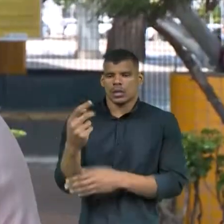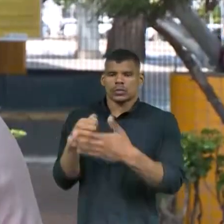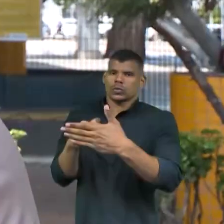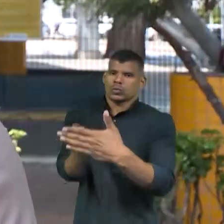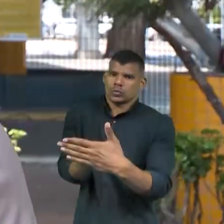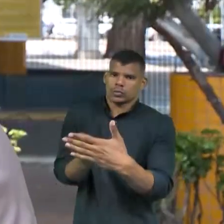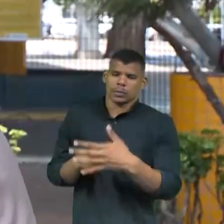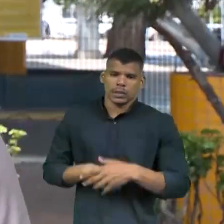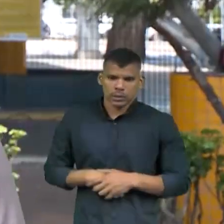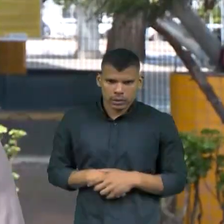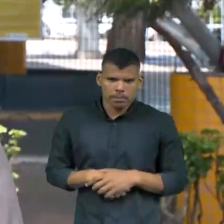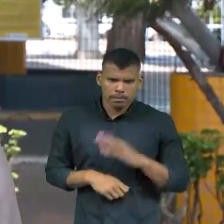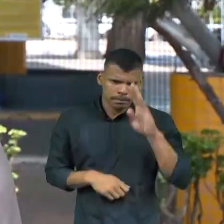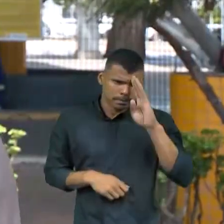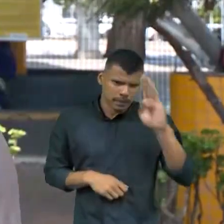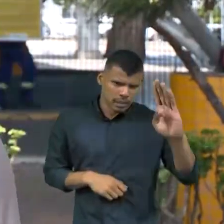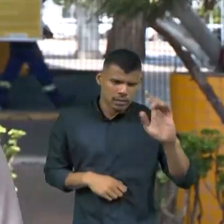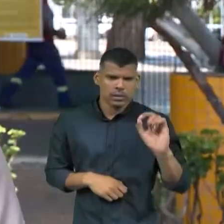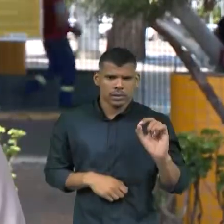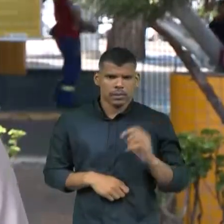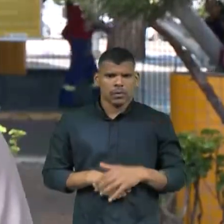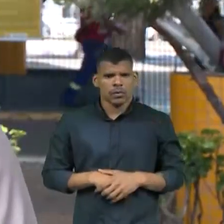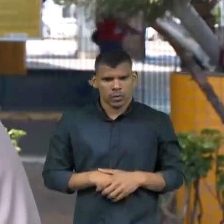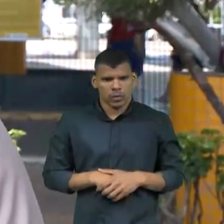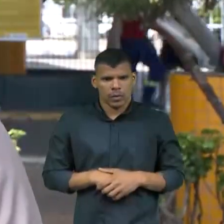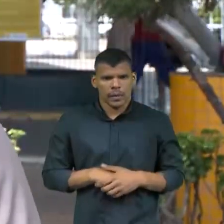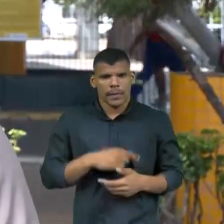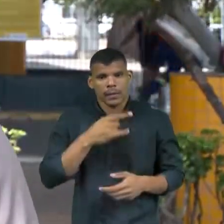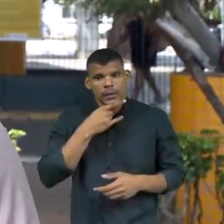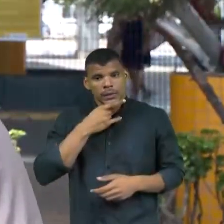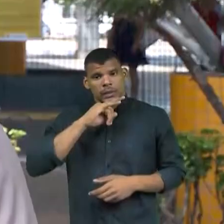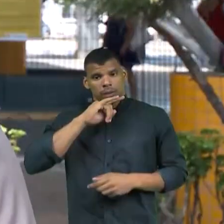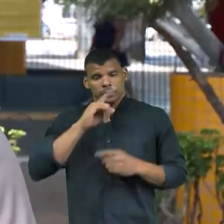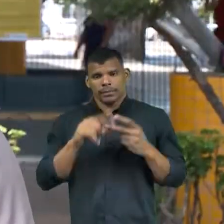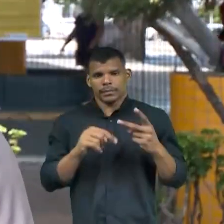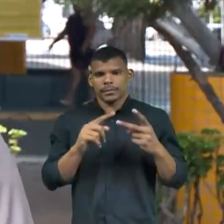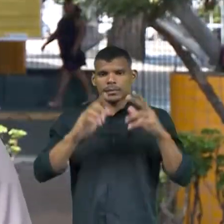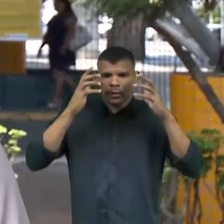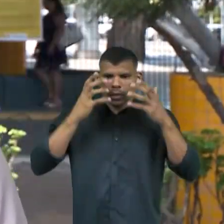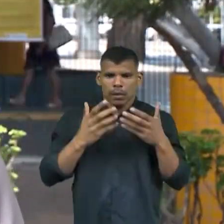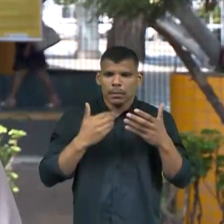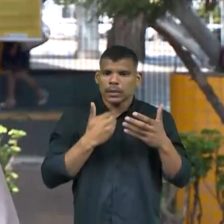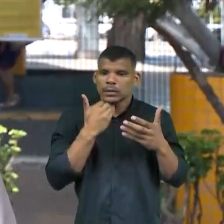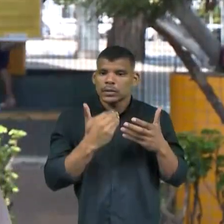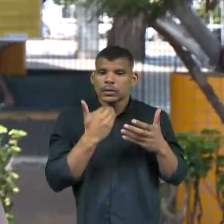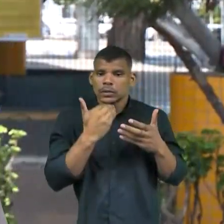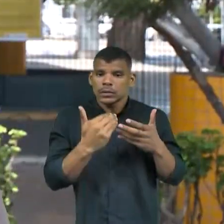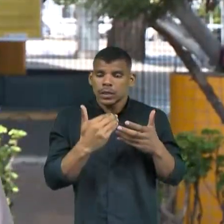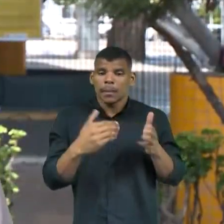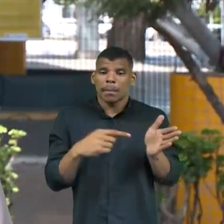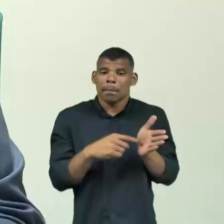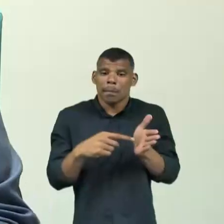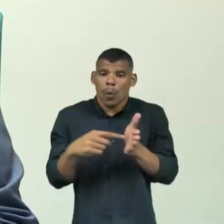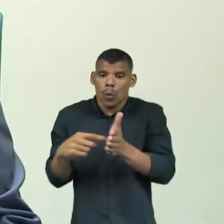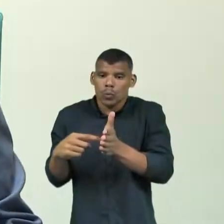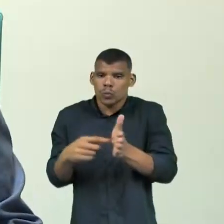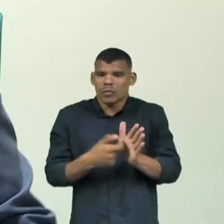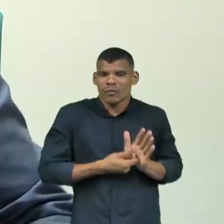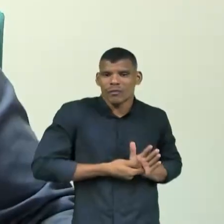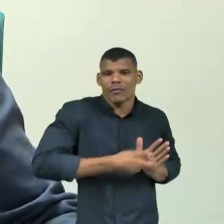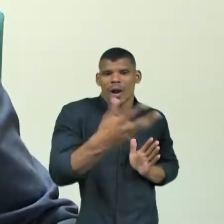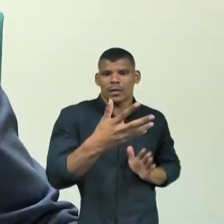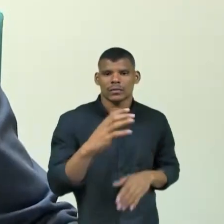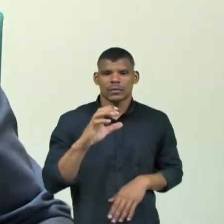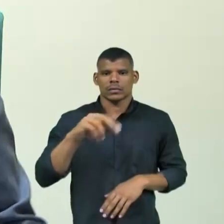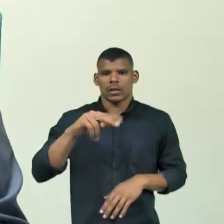os principais motivos, a lei seca, o não uso do capacete e a quantidade de pontos na carteira. Nós temos